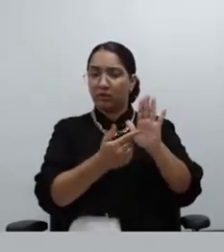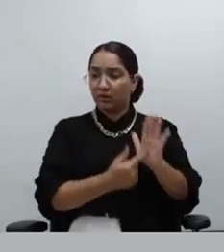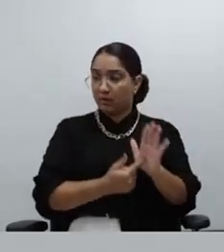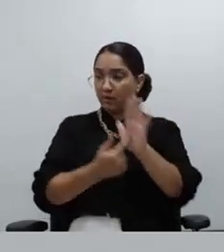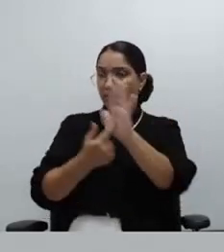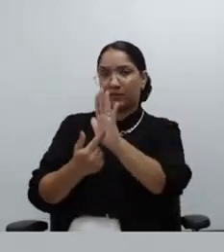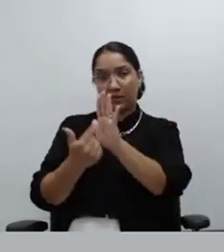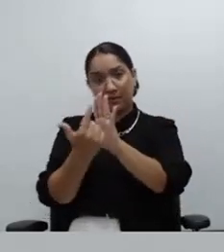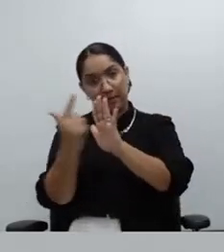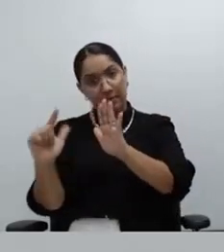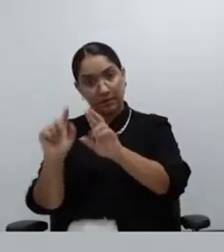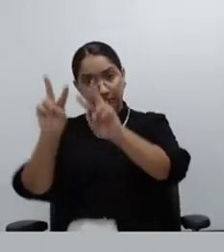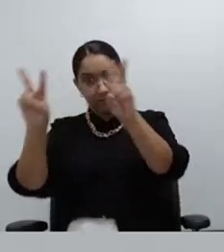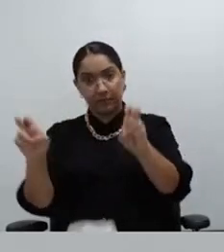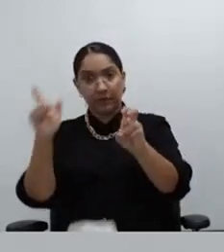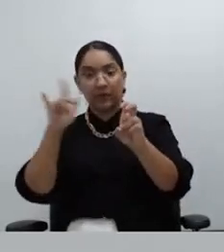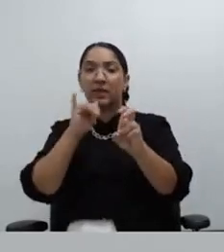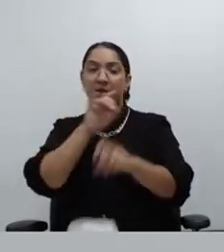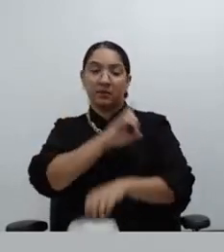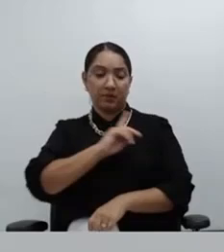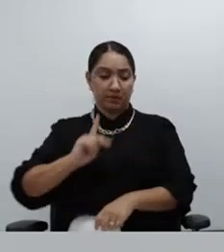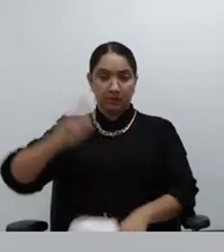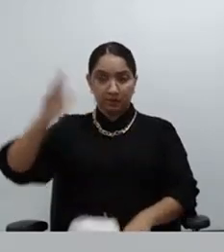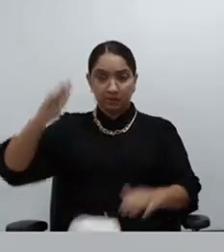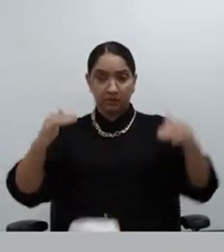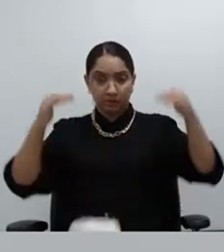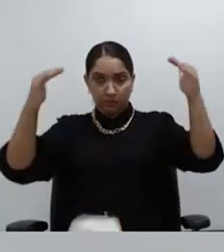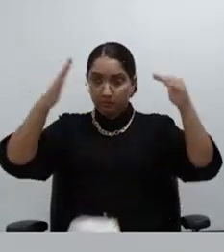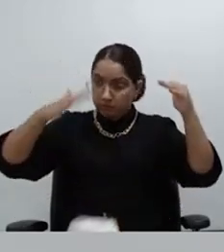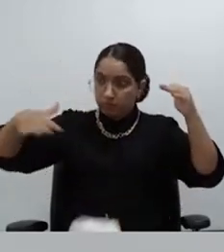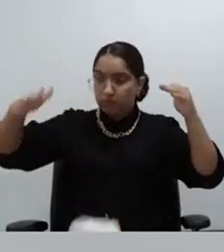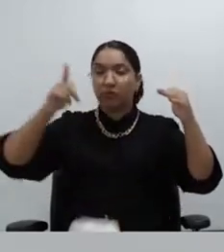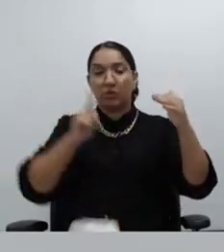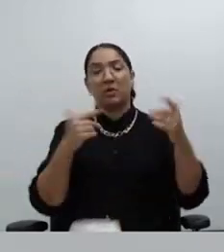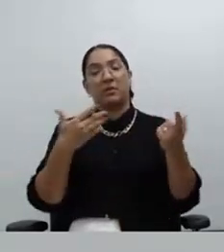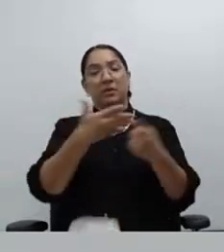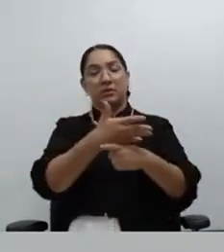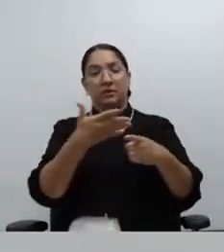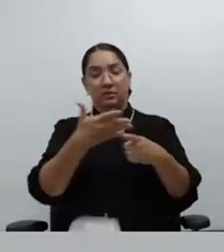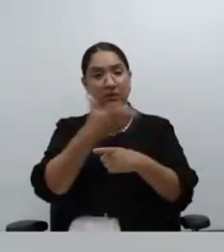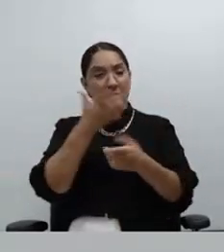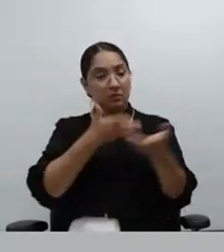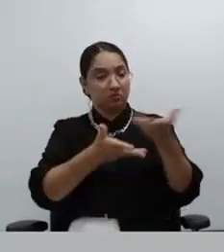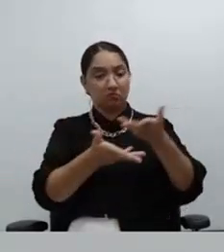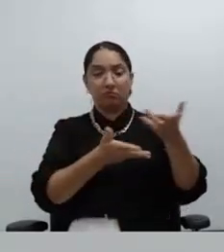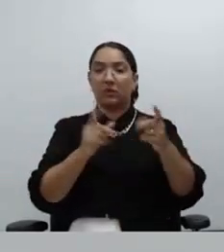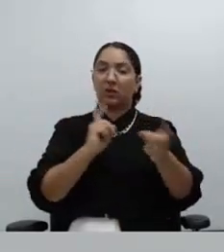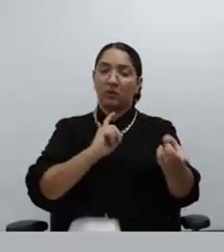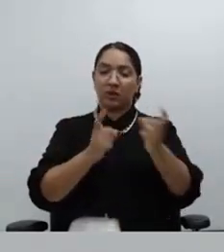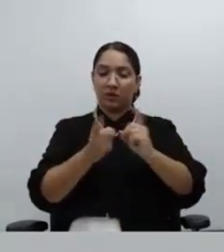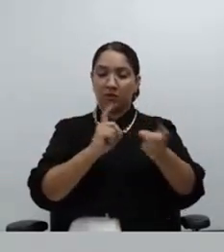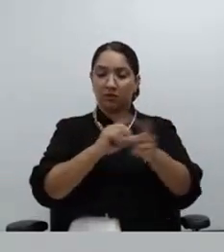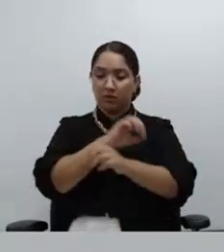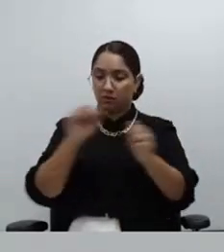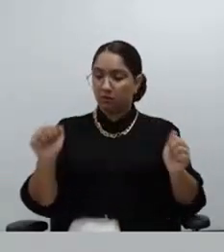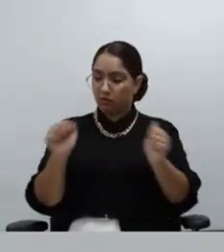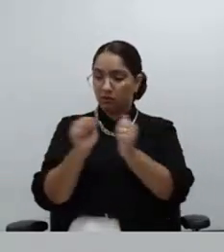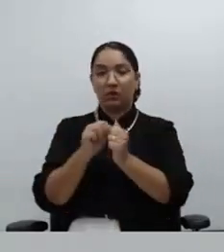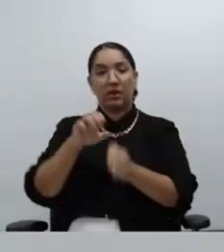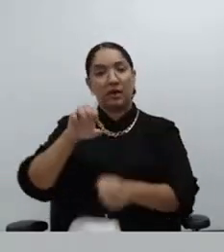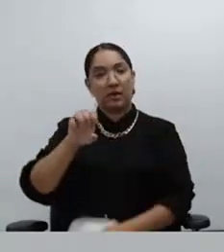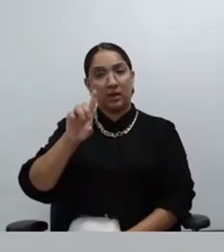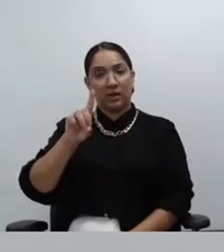CONDEG. A primeira Subdefensoria Pública também participou e realizou reunião com a diretoria da EDEP, mais